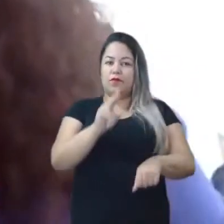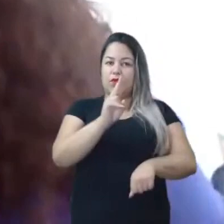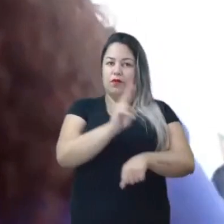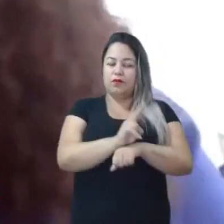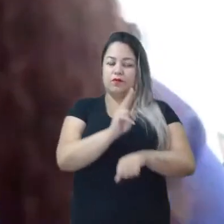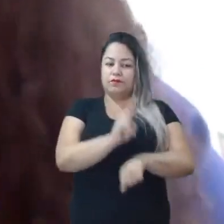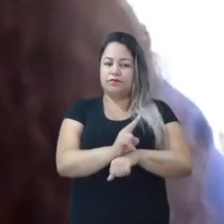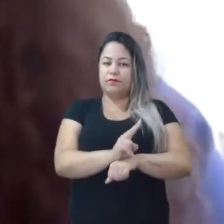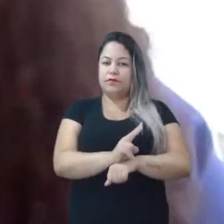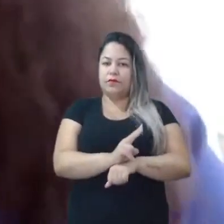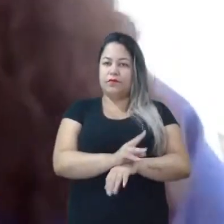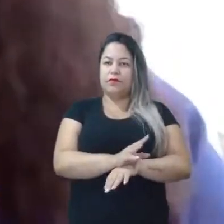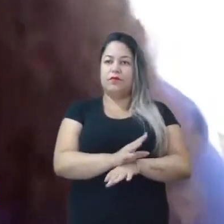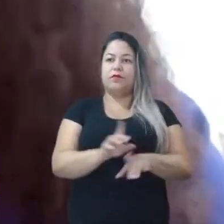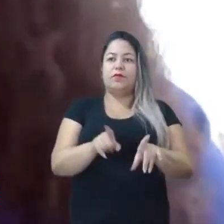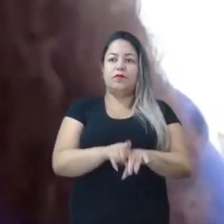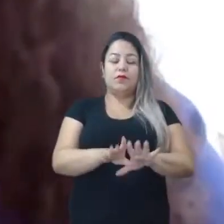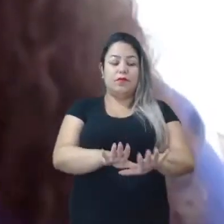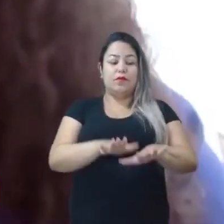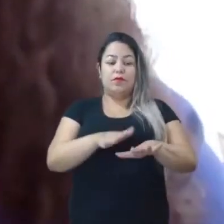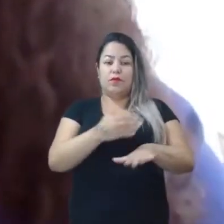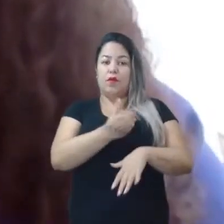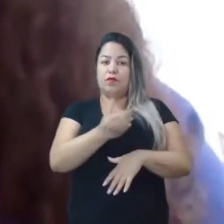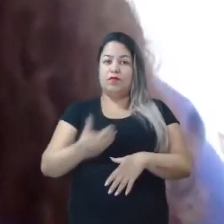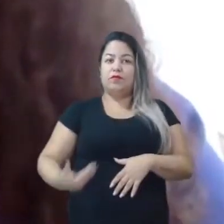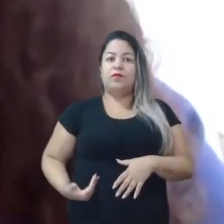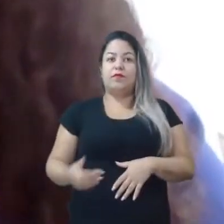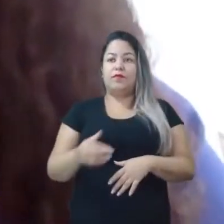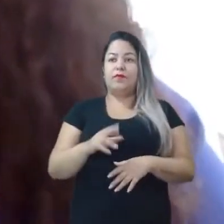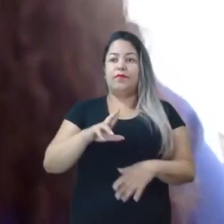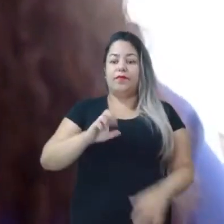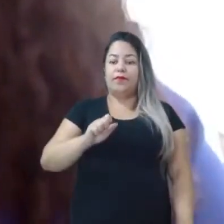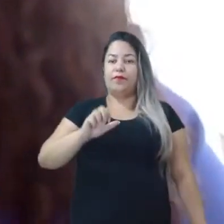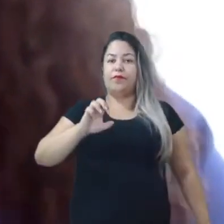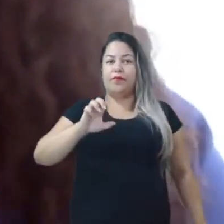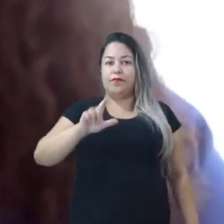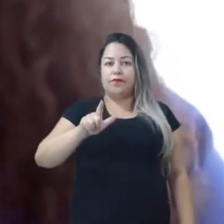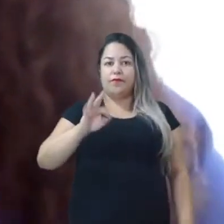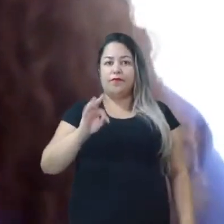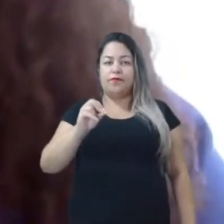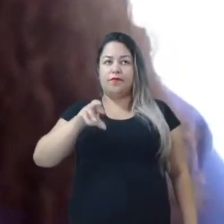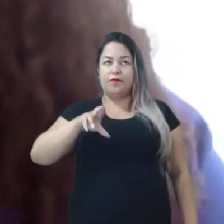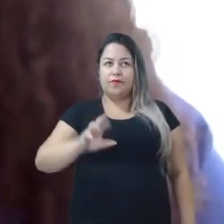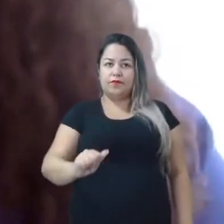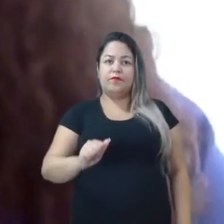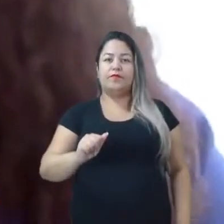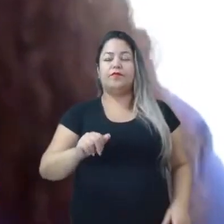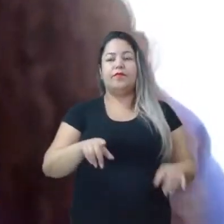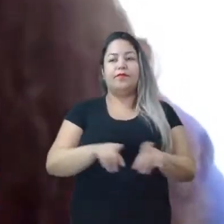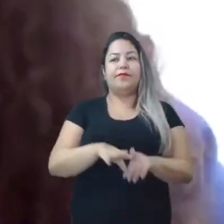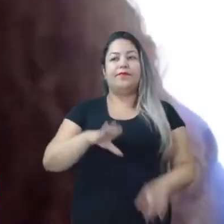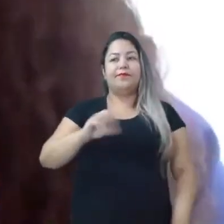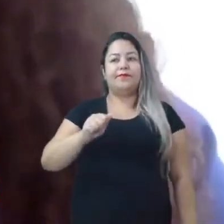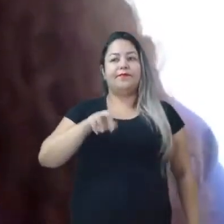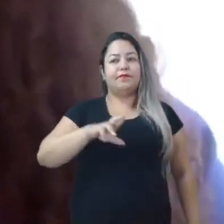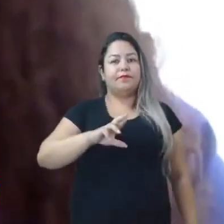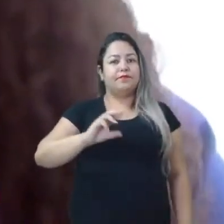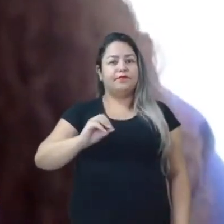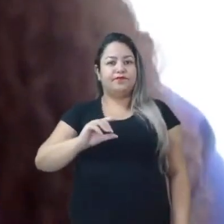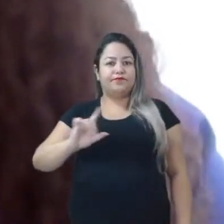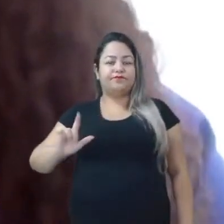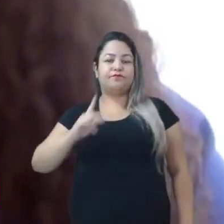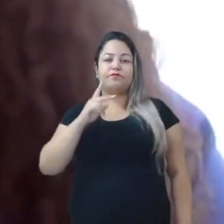né, de uma audiência pública na qual a relatora do projeto, a deputada federal Carol D'Artora, fez